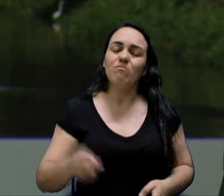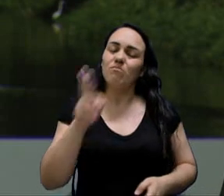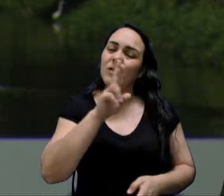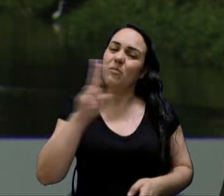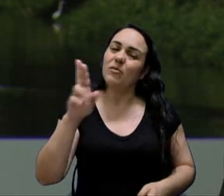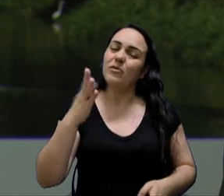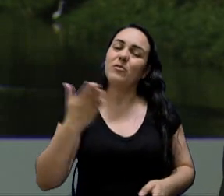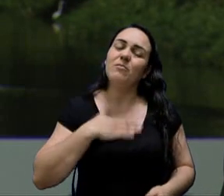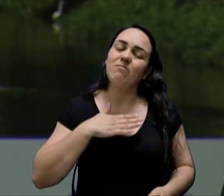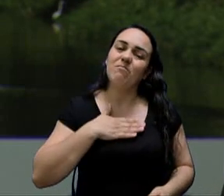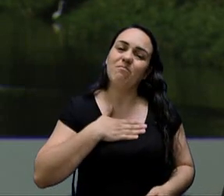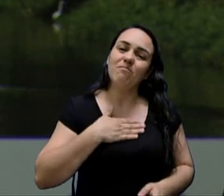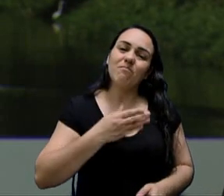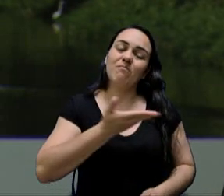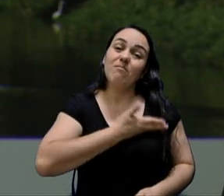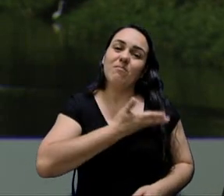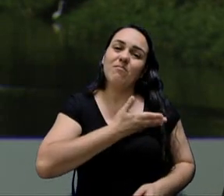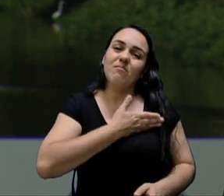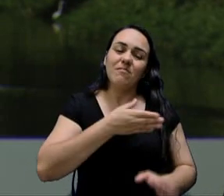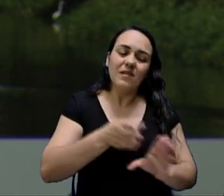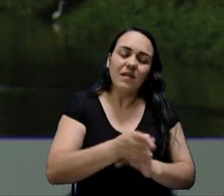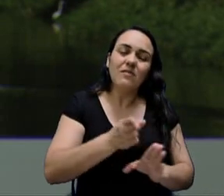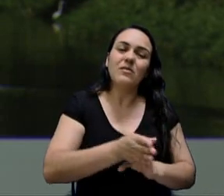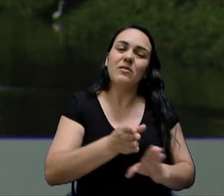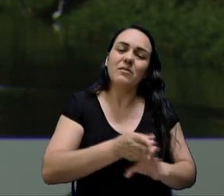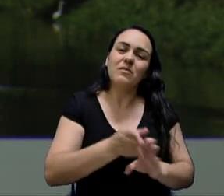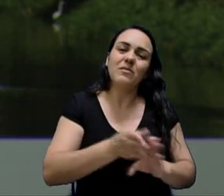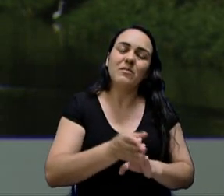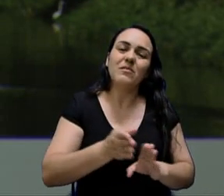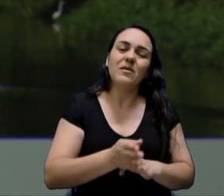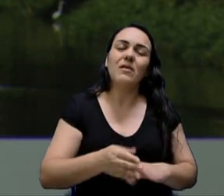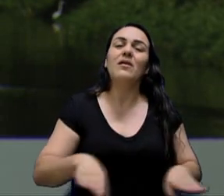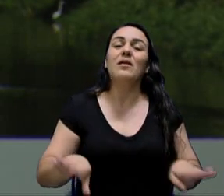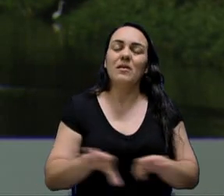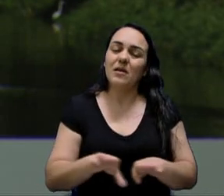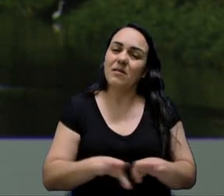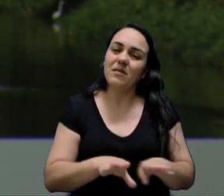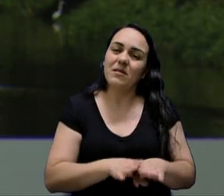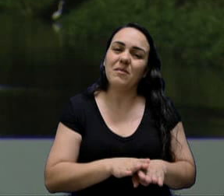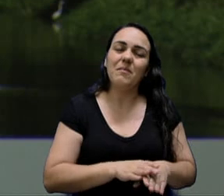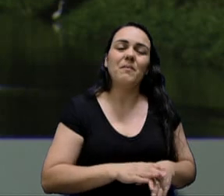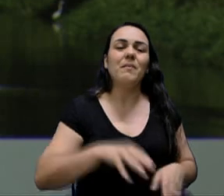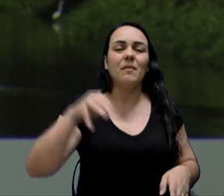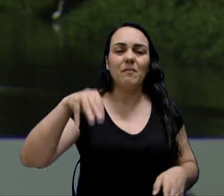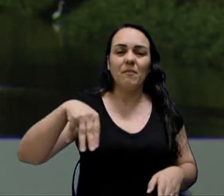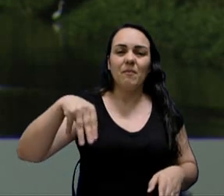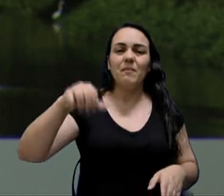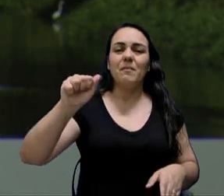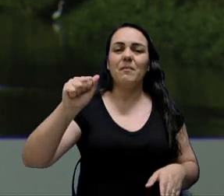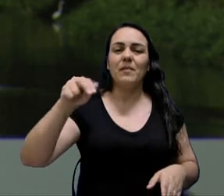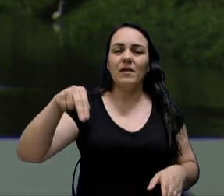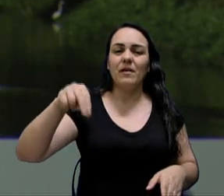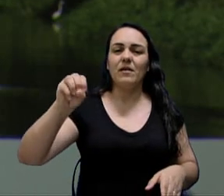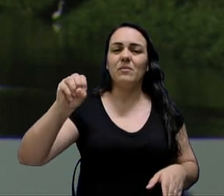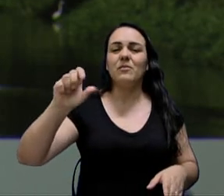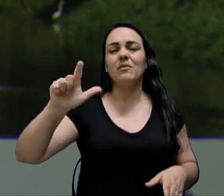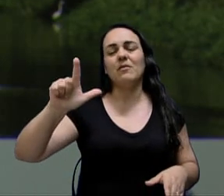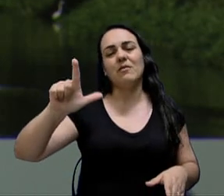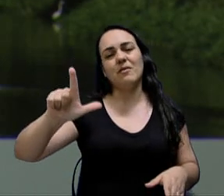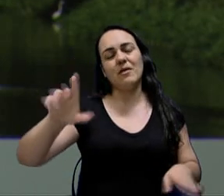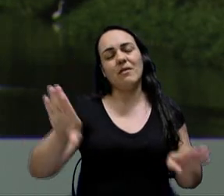de conselho, Dr. Manuel Gato Neto, que veio de Santos, só para estar aqui com a